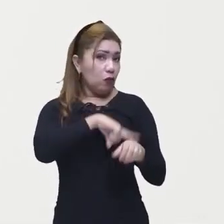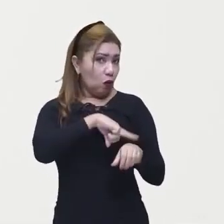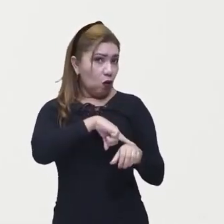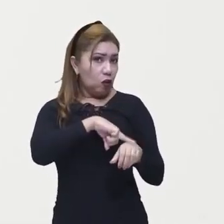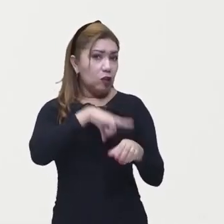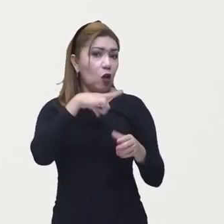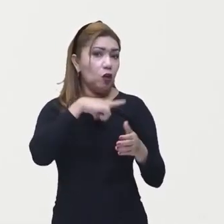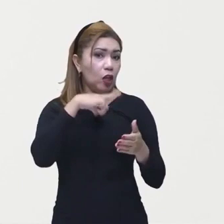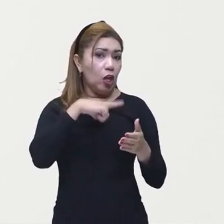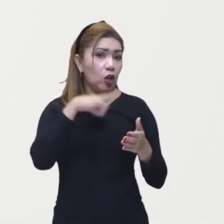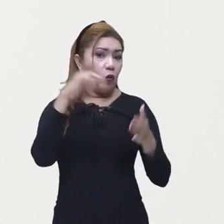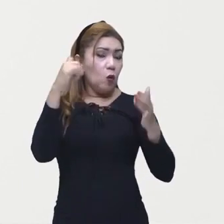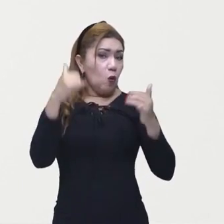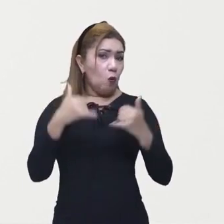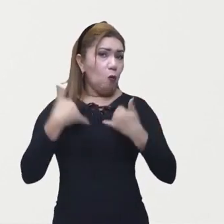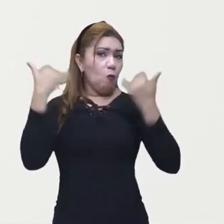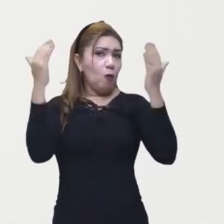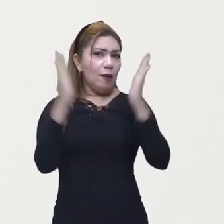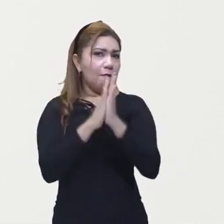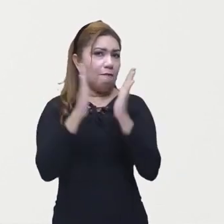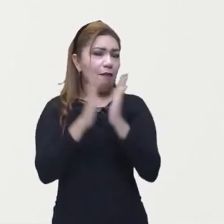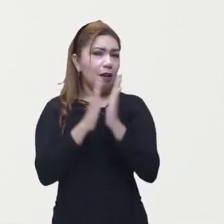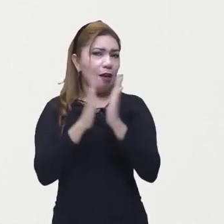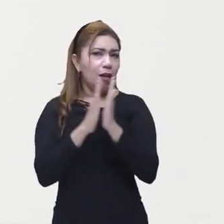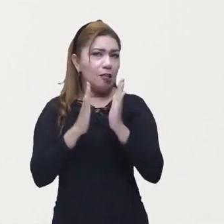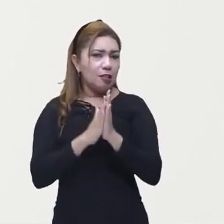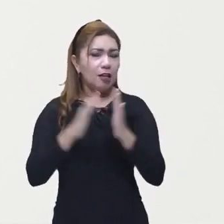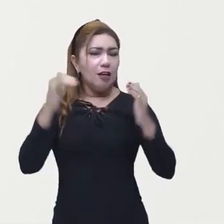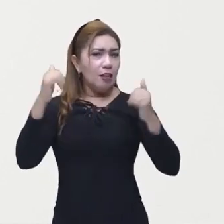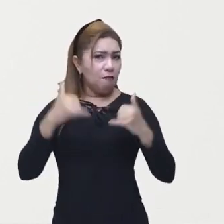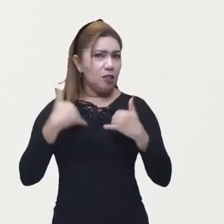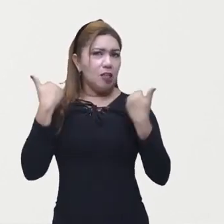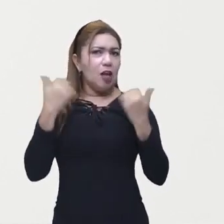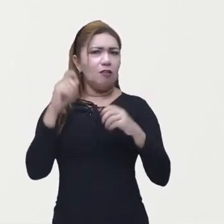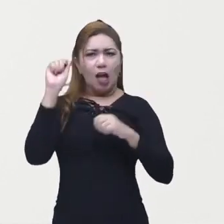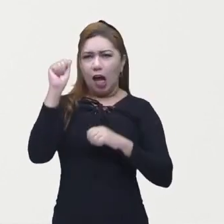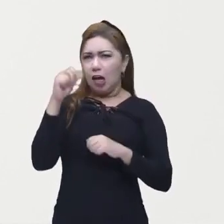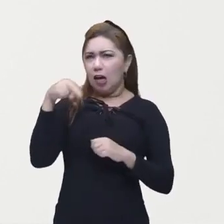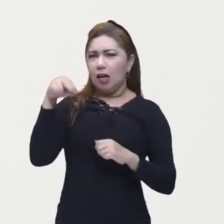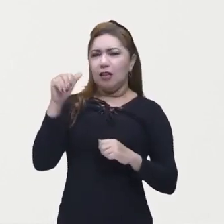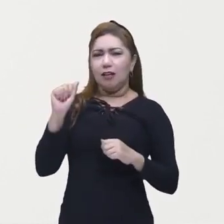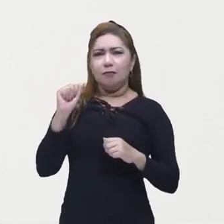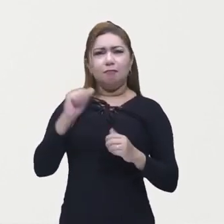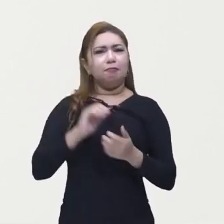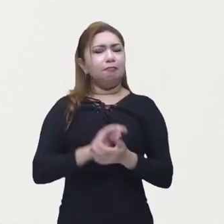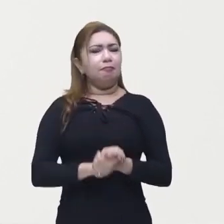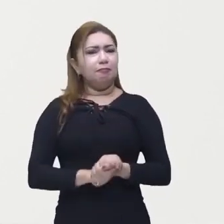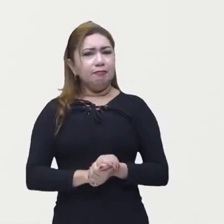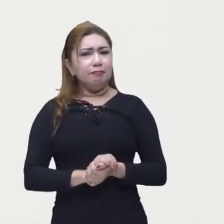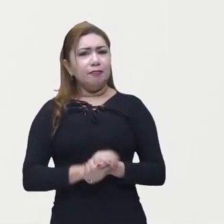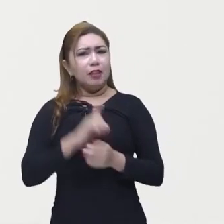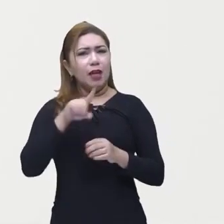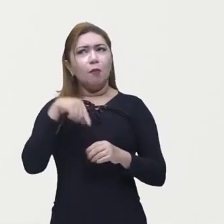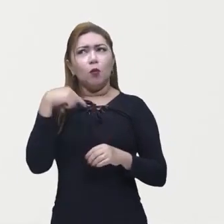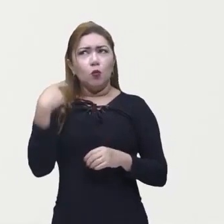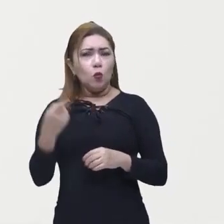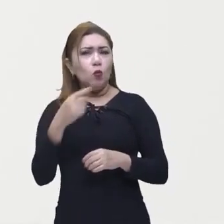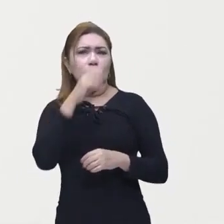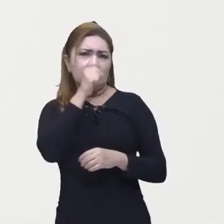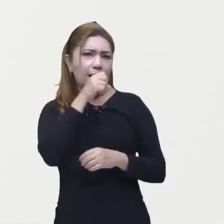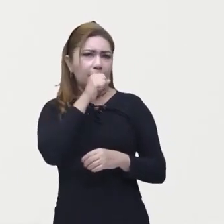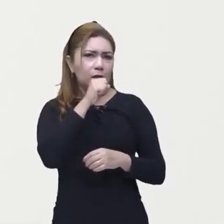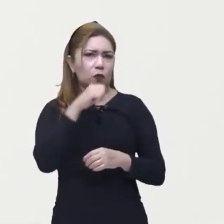aniversário, o aniversário da Ana. Então, eu já deixo marcado. Ah, professor, no sábado eu tenho uma consulta. Então, já vou marcar